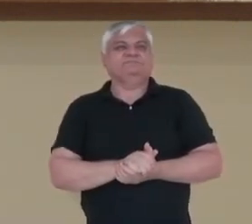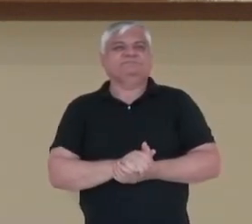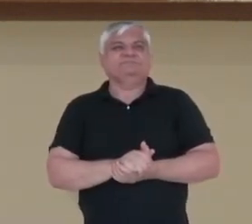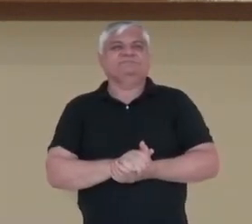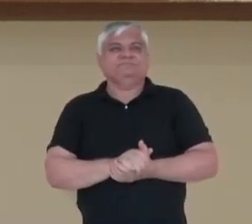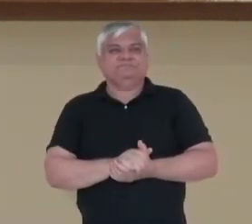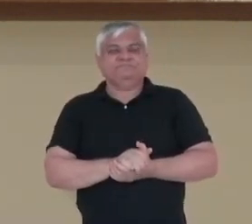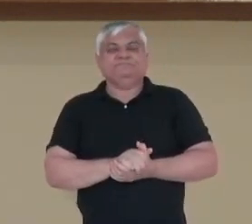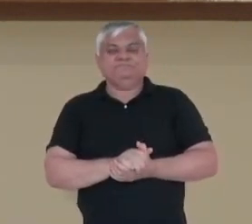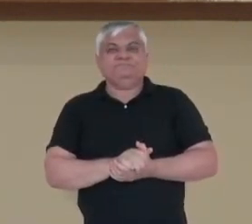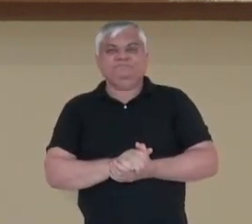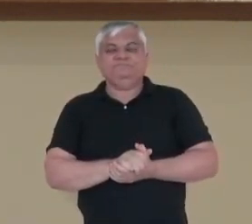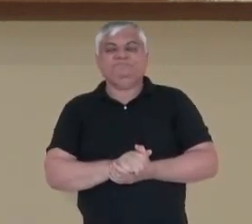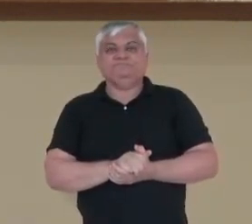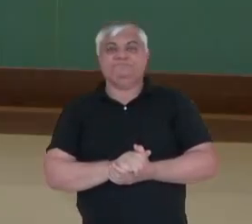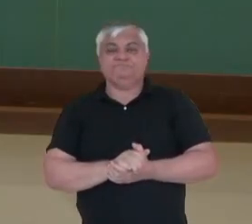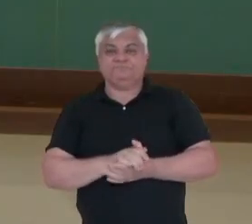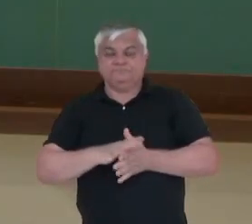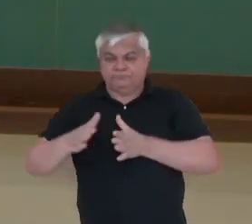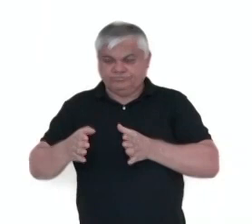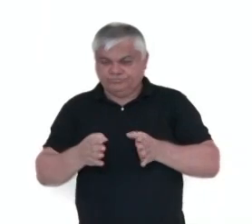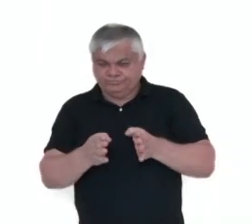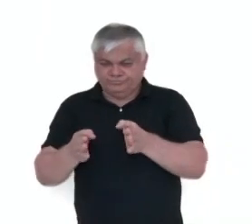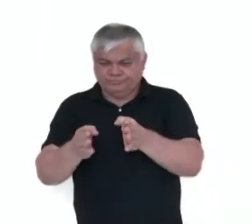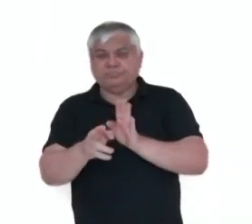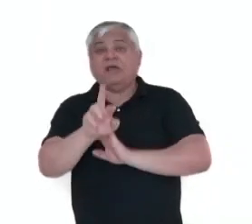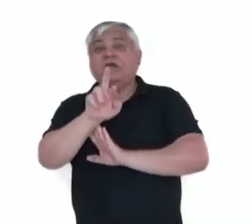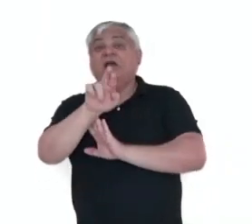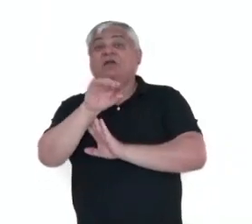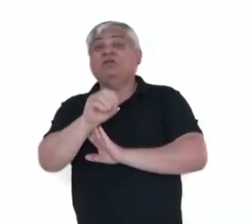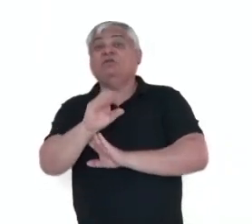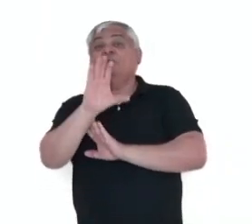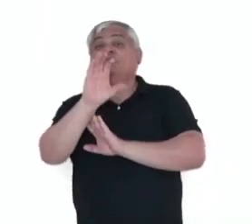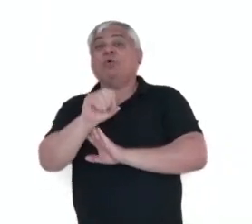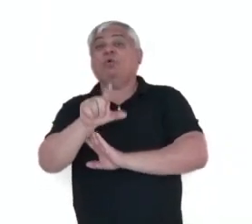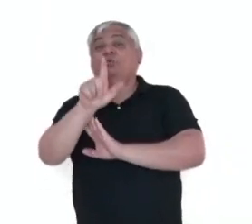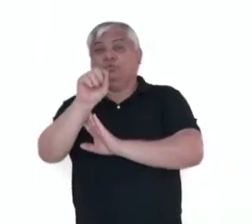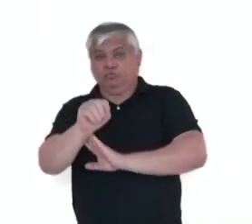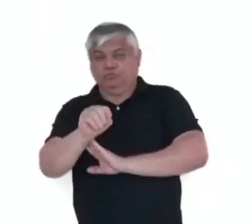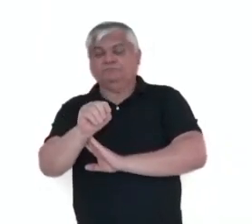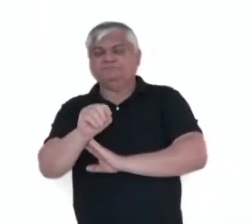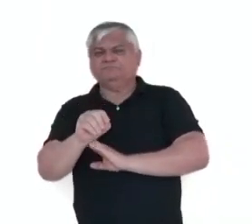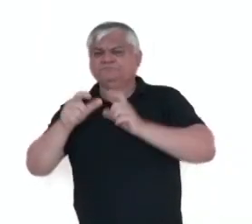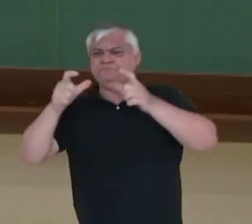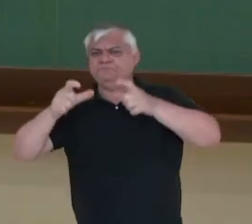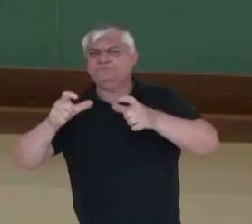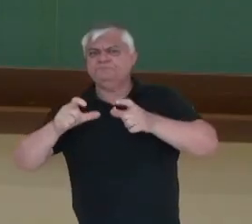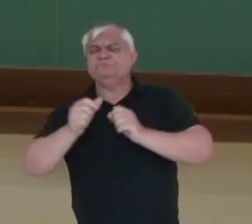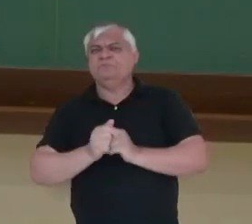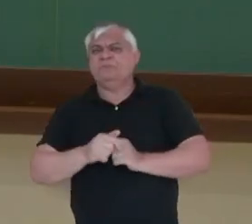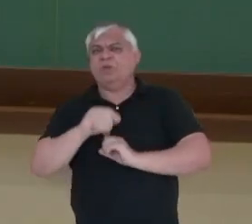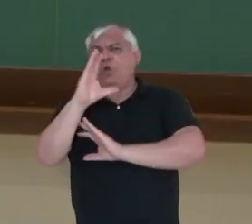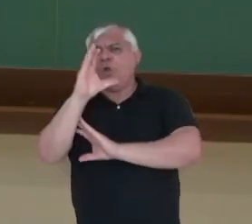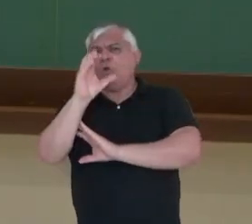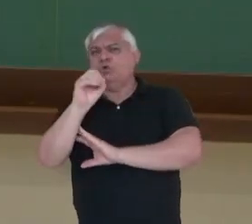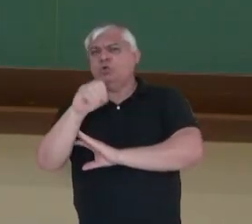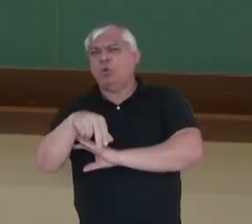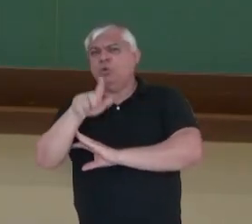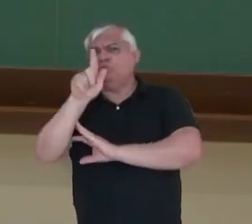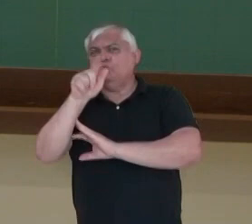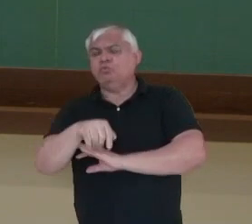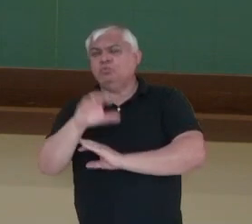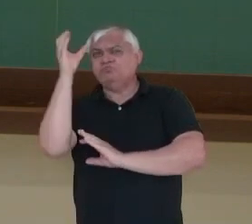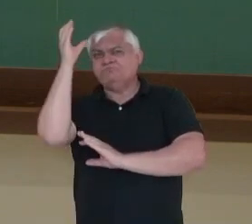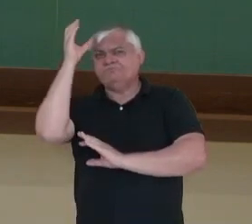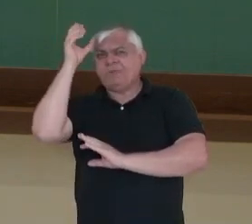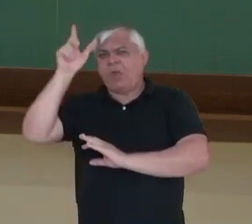Os belgas na bacia do rio Congo. Como já falado, o Congo vai ser a região que mais vai